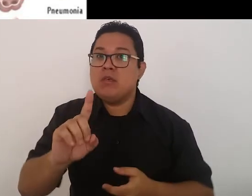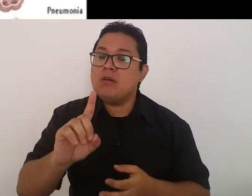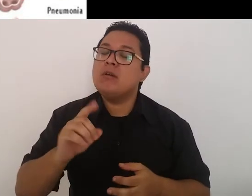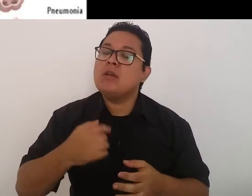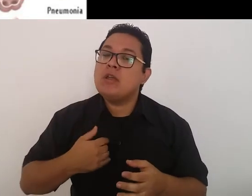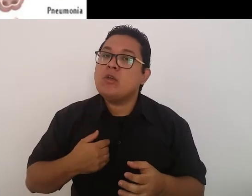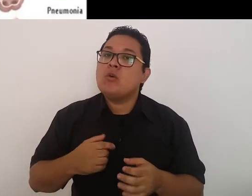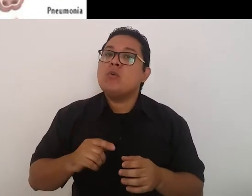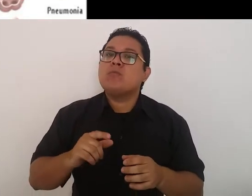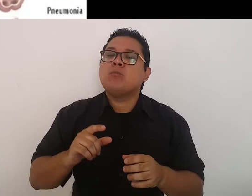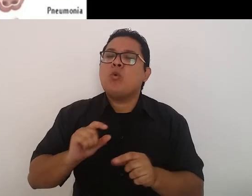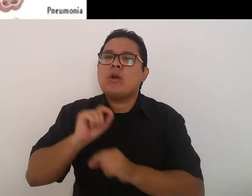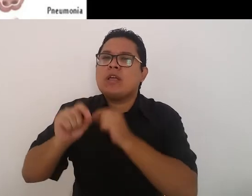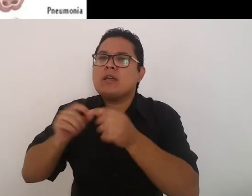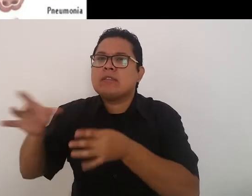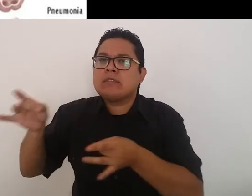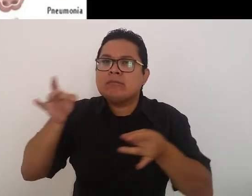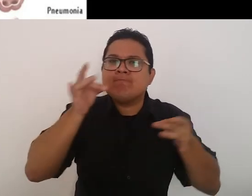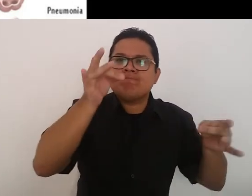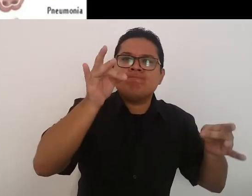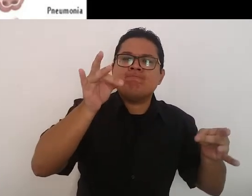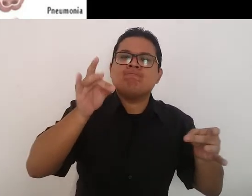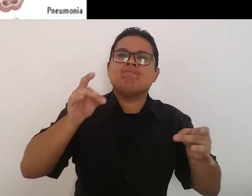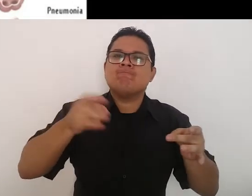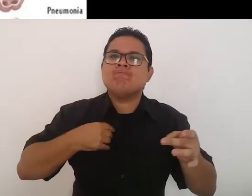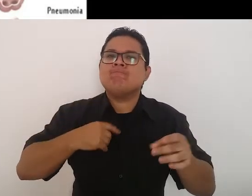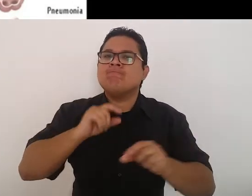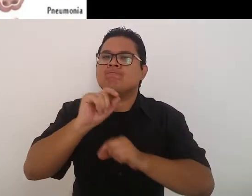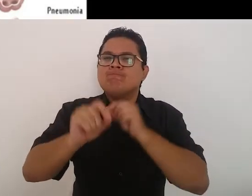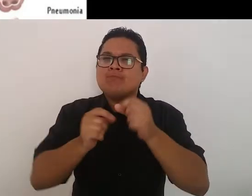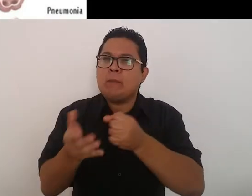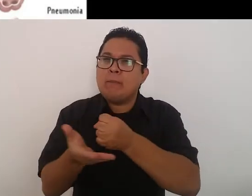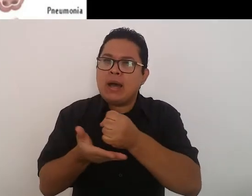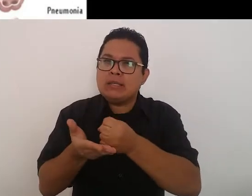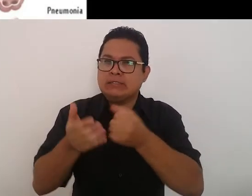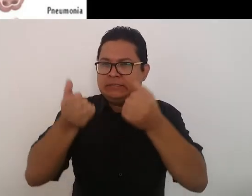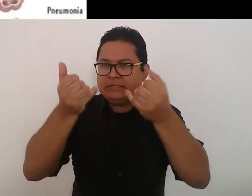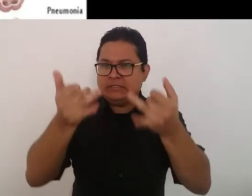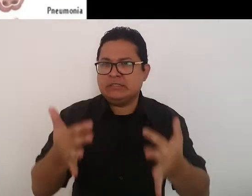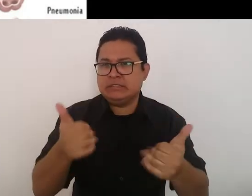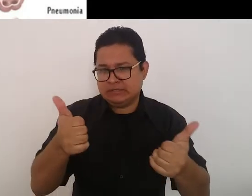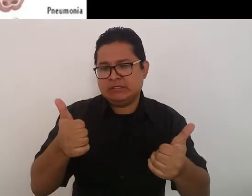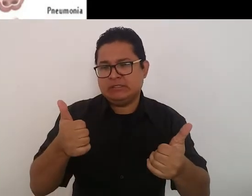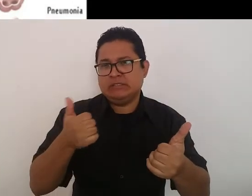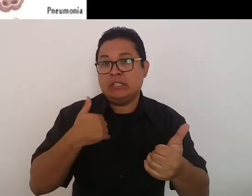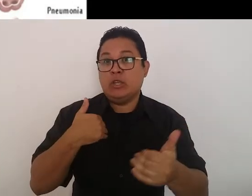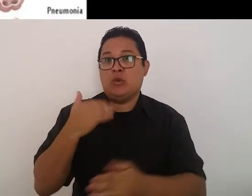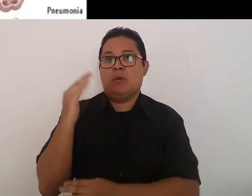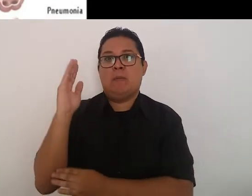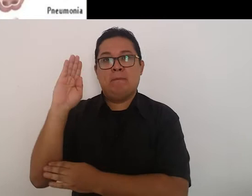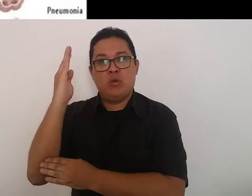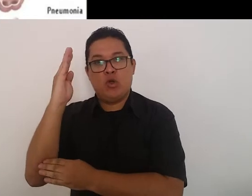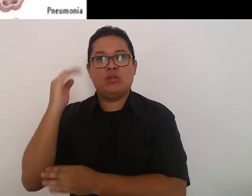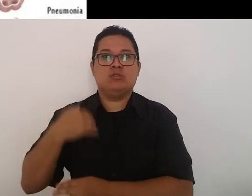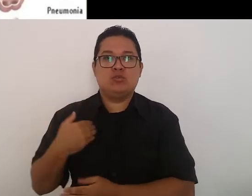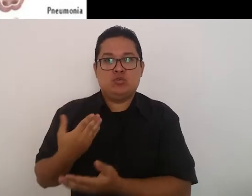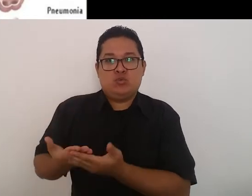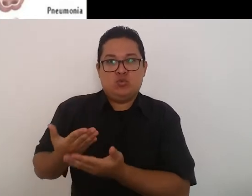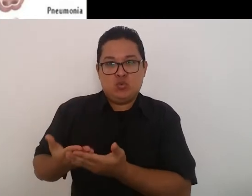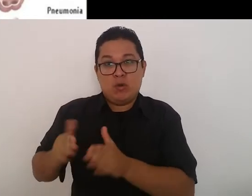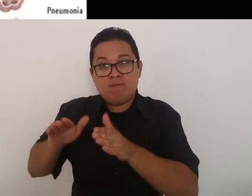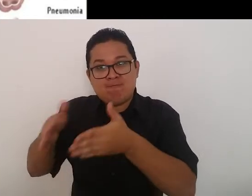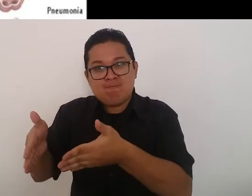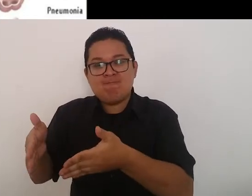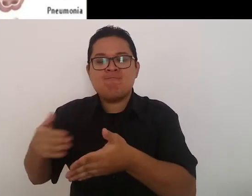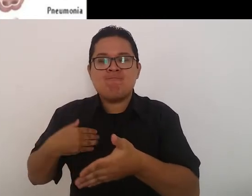início, a gente ainda vai aprender muito. Não é o objetivo de um biólogo saber isso, mas é meu papel